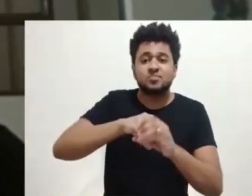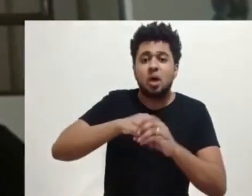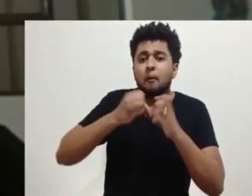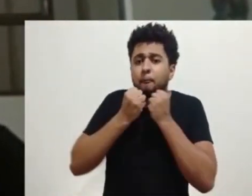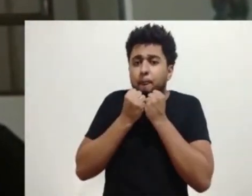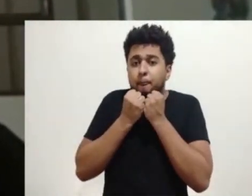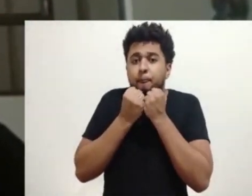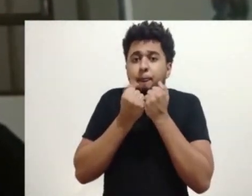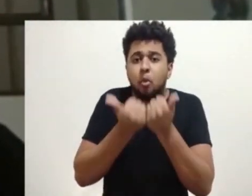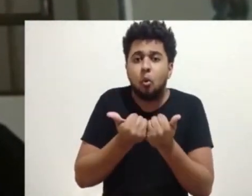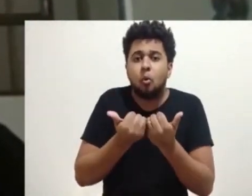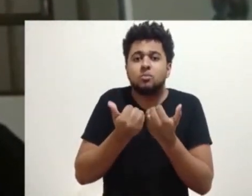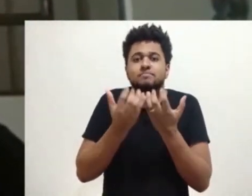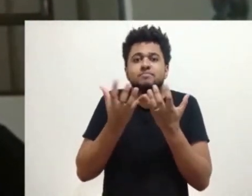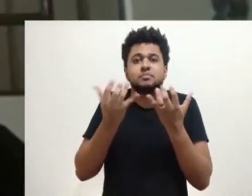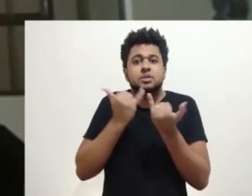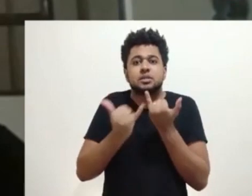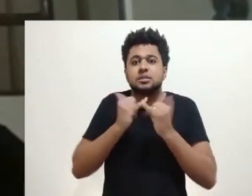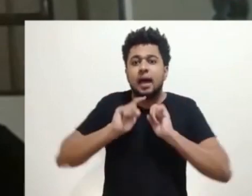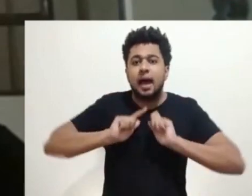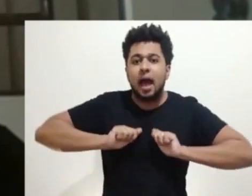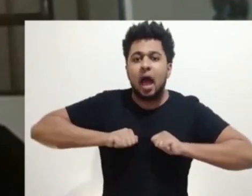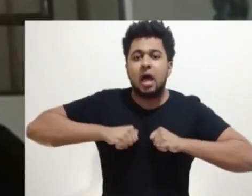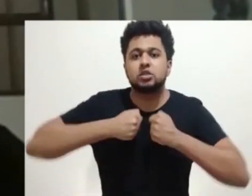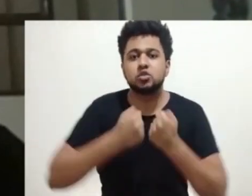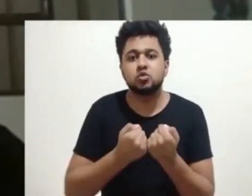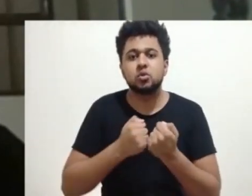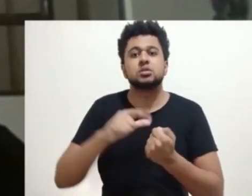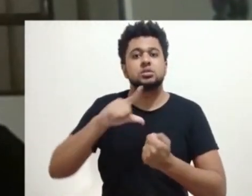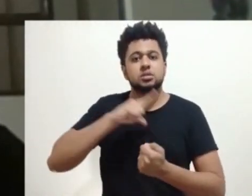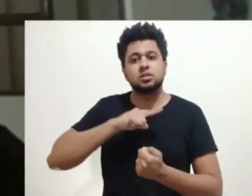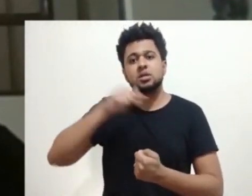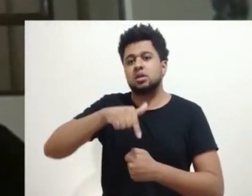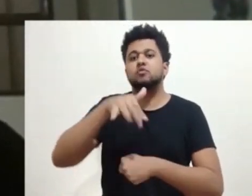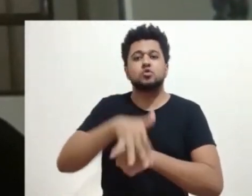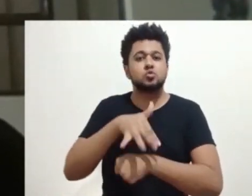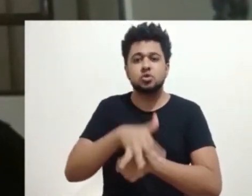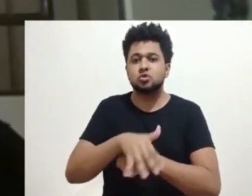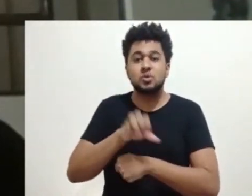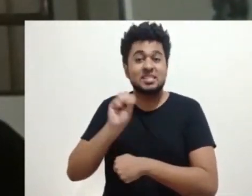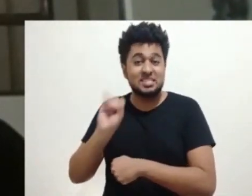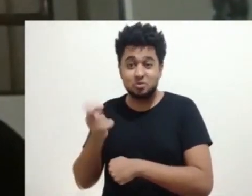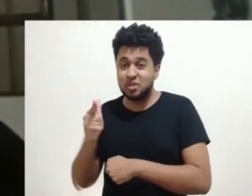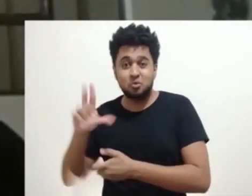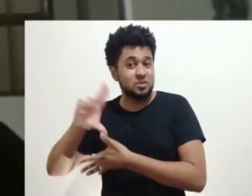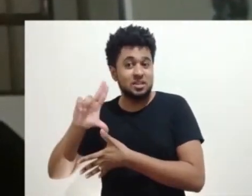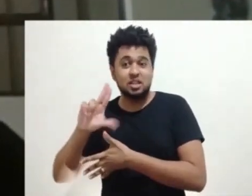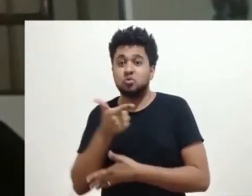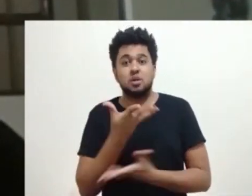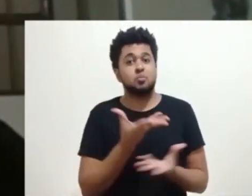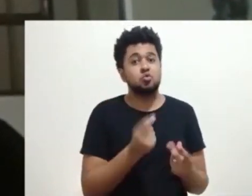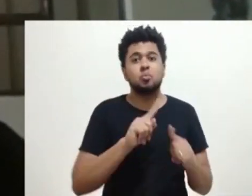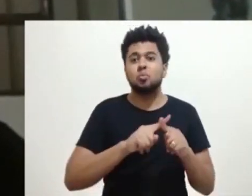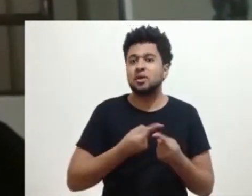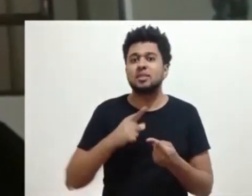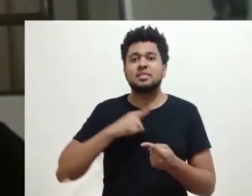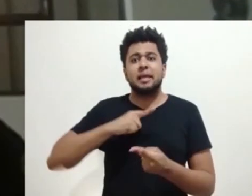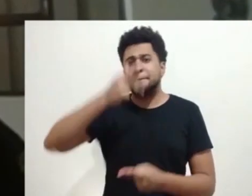parte das ações que estão sendo implantadas em Foz do Iguaçu, porque a mão de